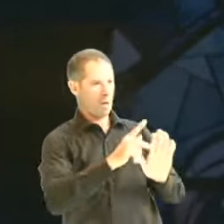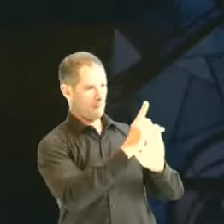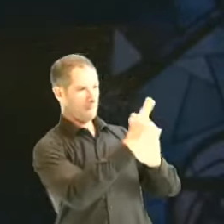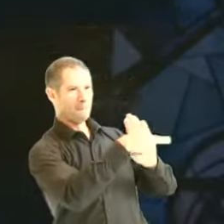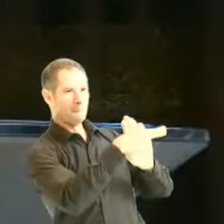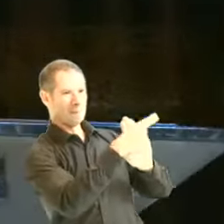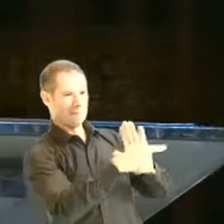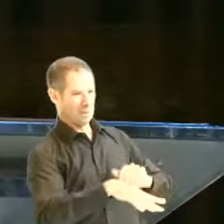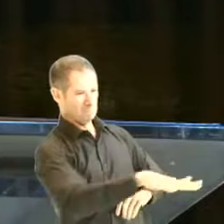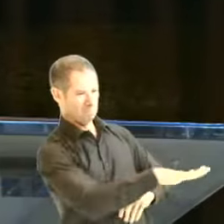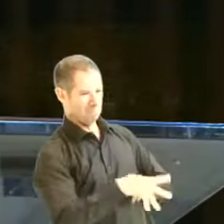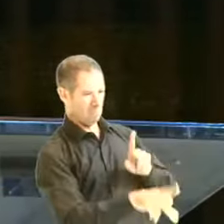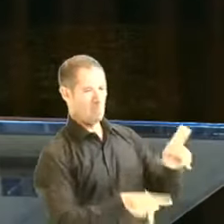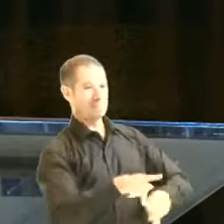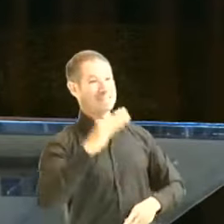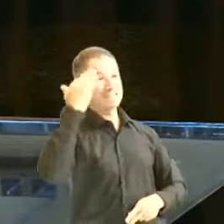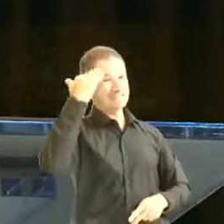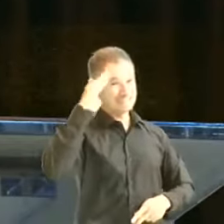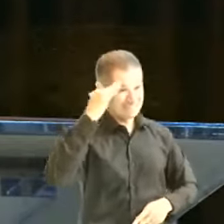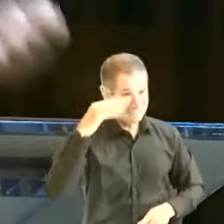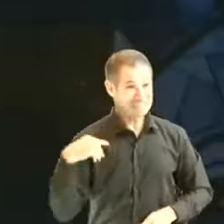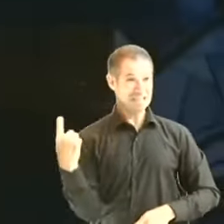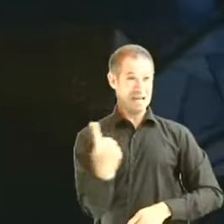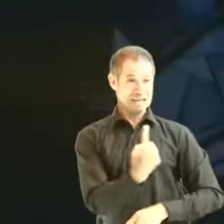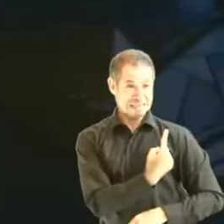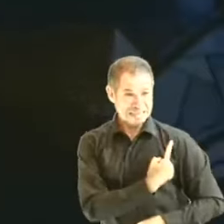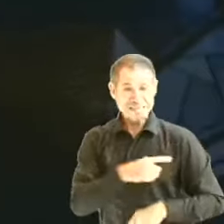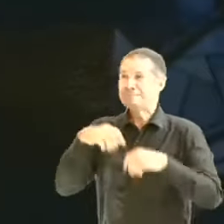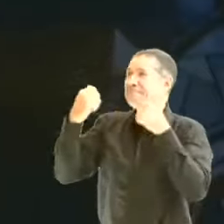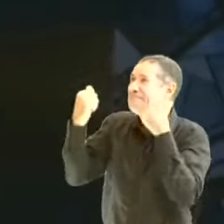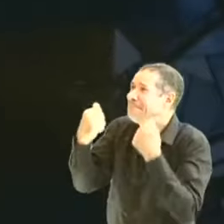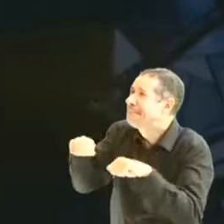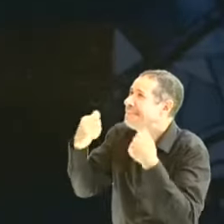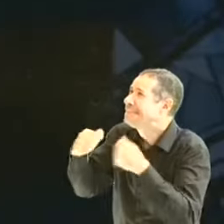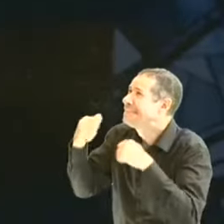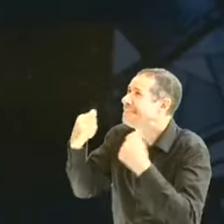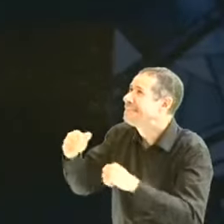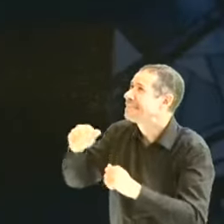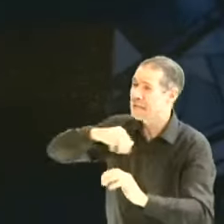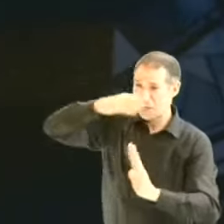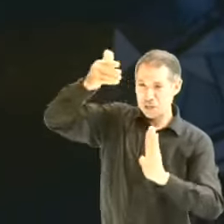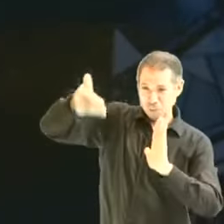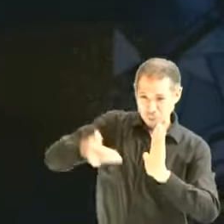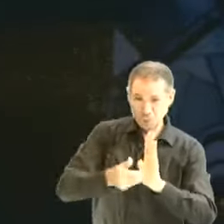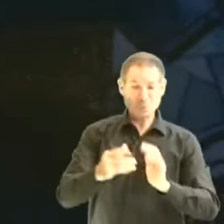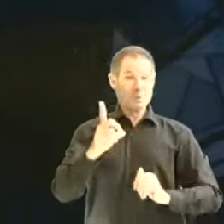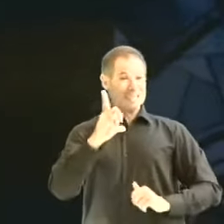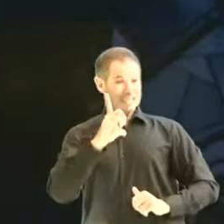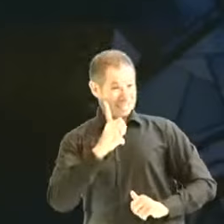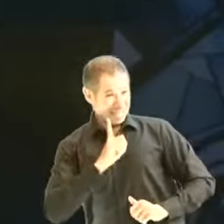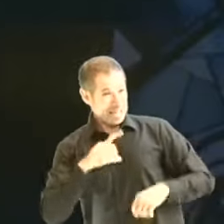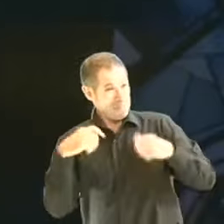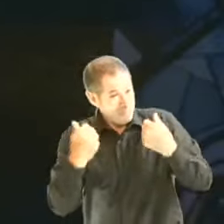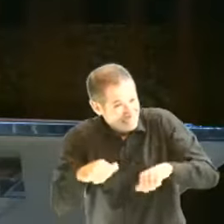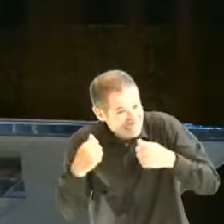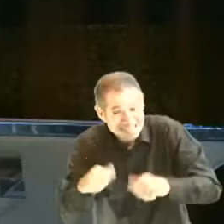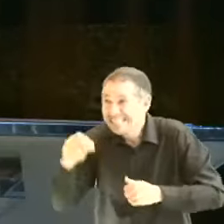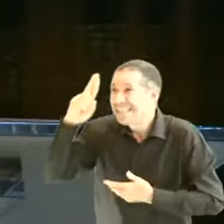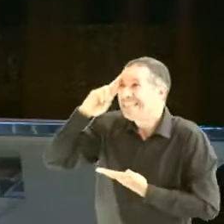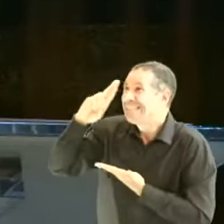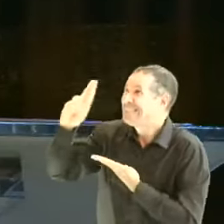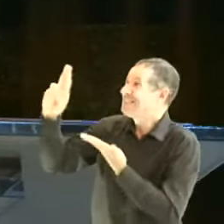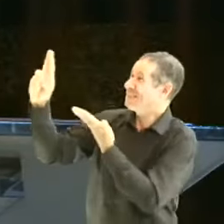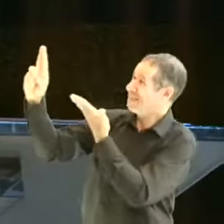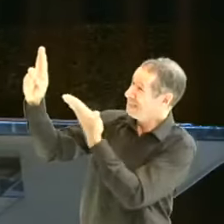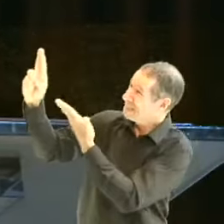que eles entendessem que a gente depende do Senhor, que tudo que a gente tem e depende do